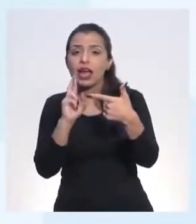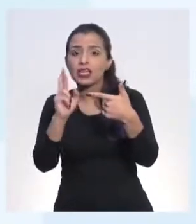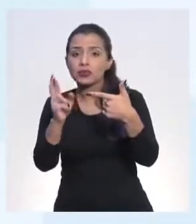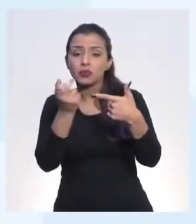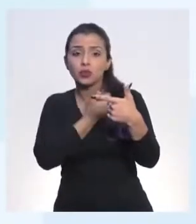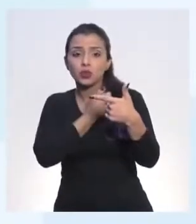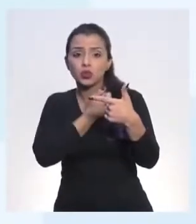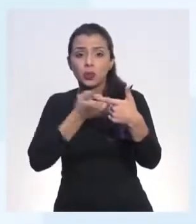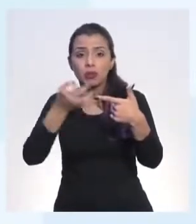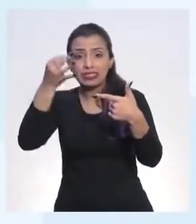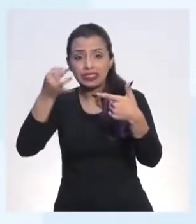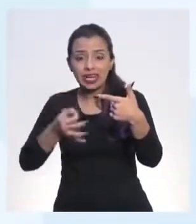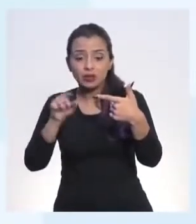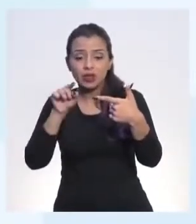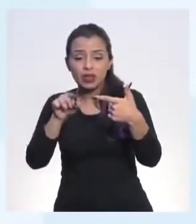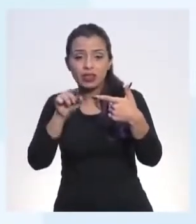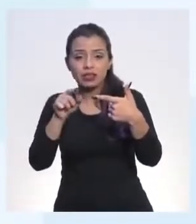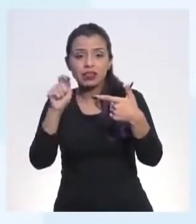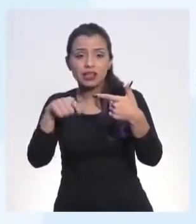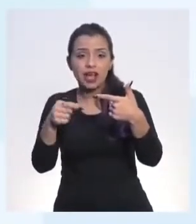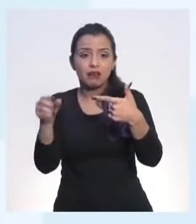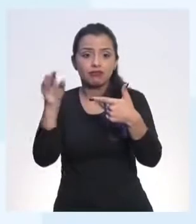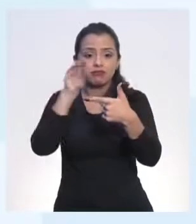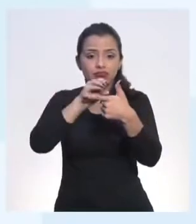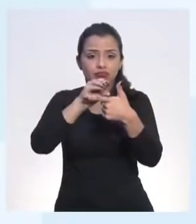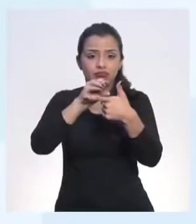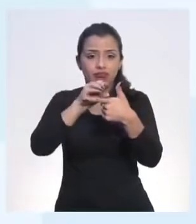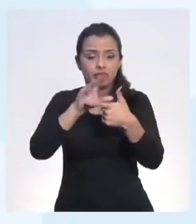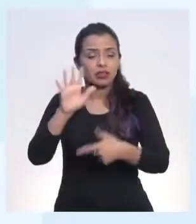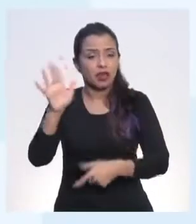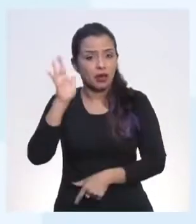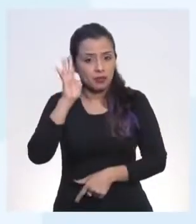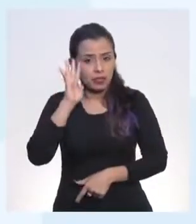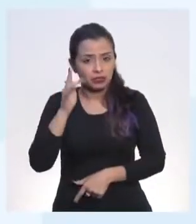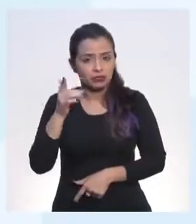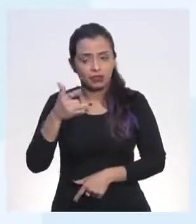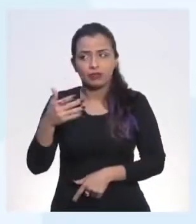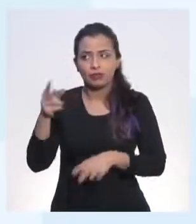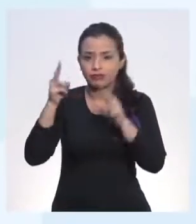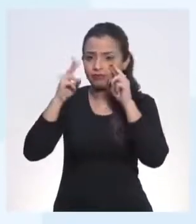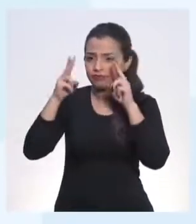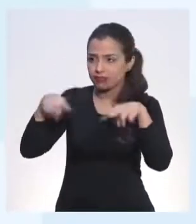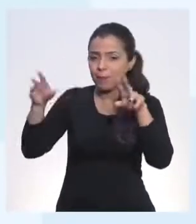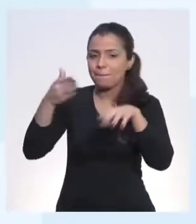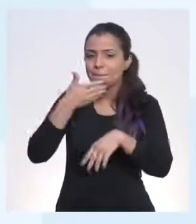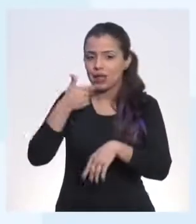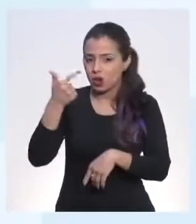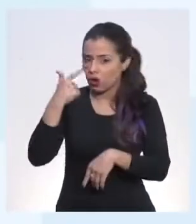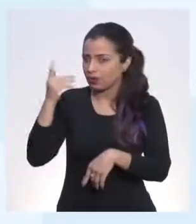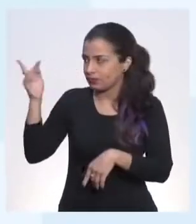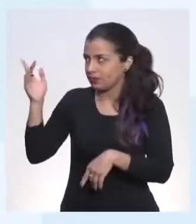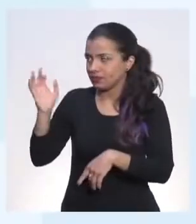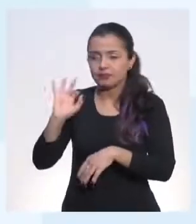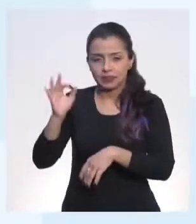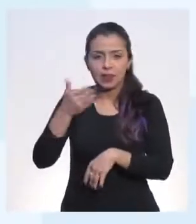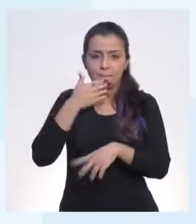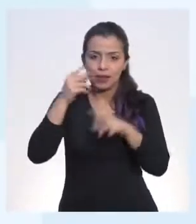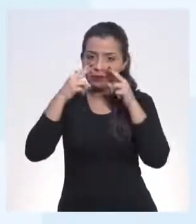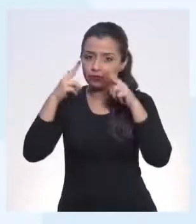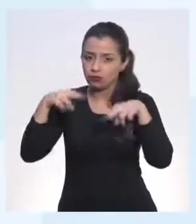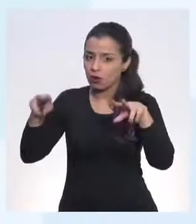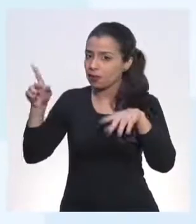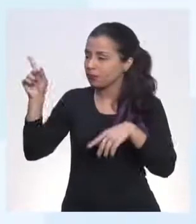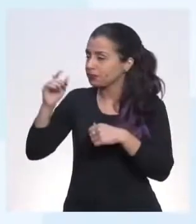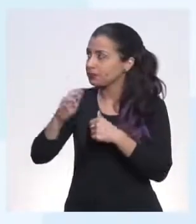divisor. Lembrando, não é o resultado. Vou até simbolizar pelo jeito da chave, né? Então, aqui